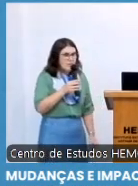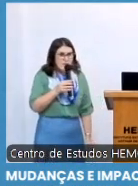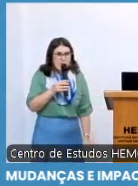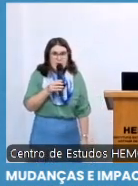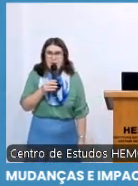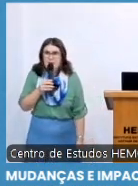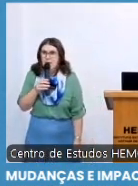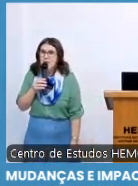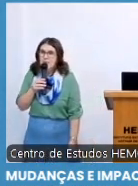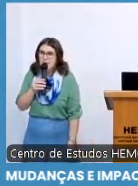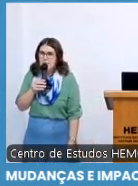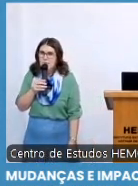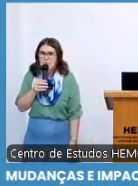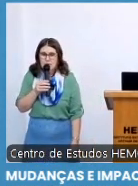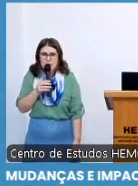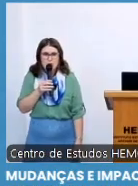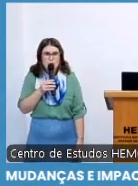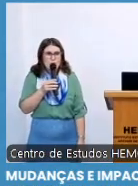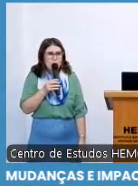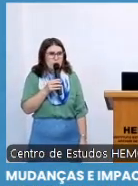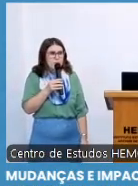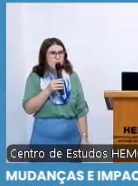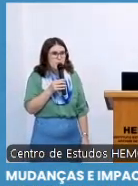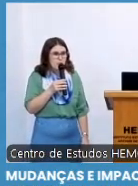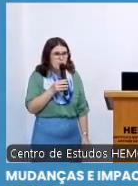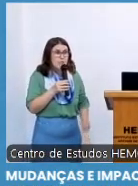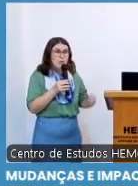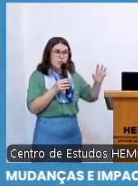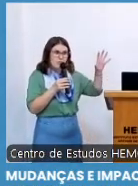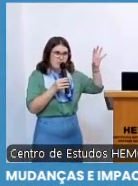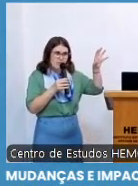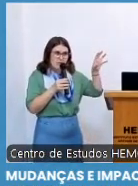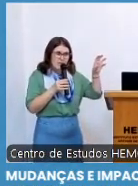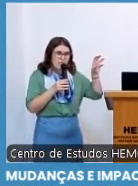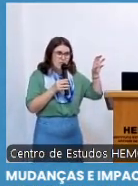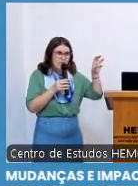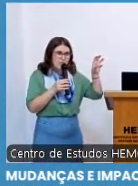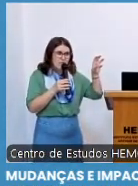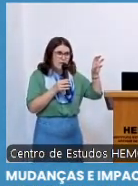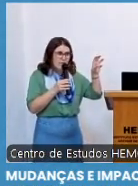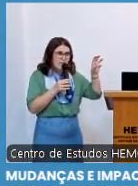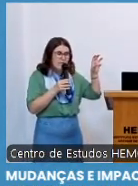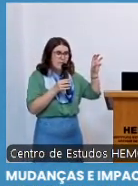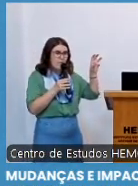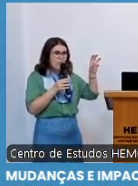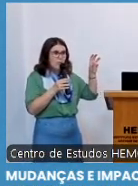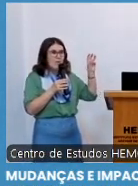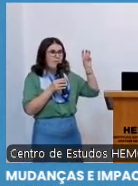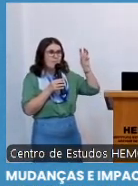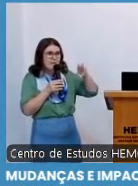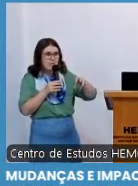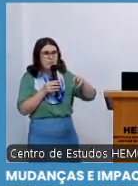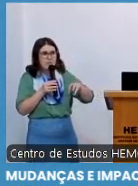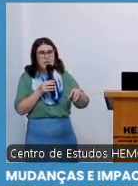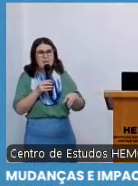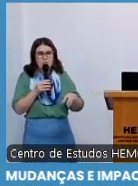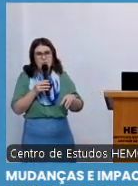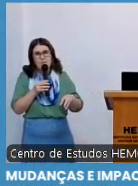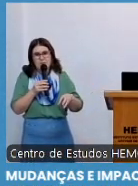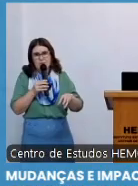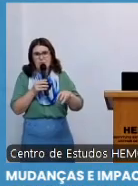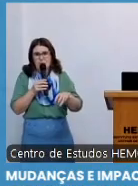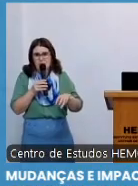Bom, então assim, a lei, ela traz o conceito de biobanco e de biorrepositório lá no seu glossário, mas depois no capítulo que